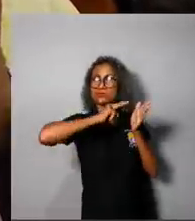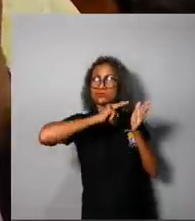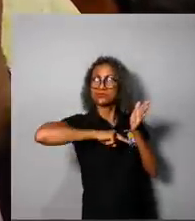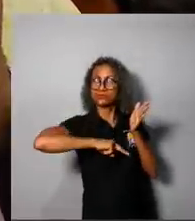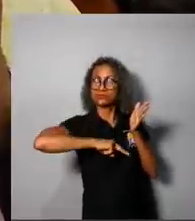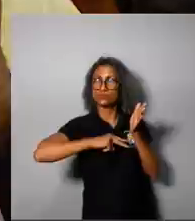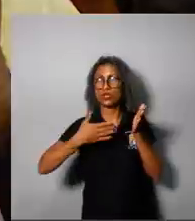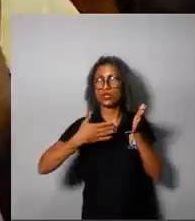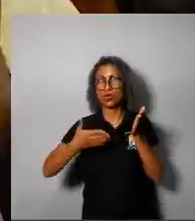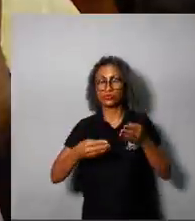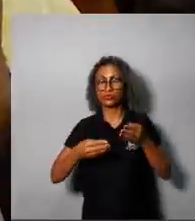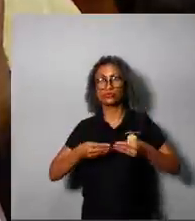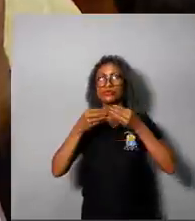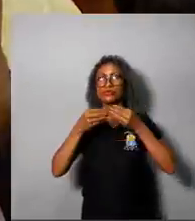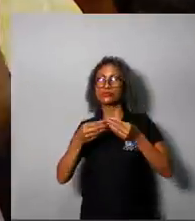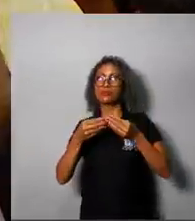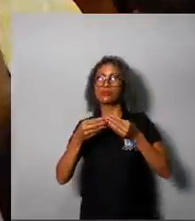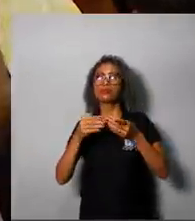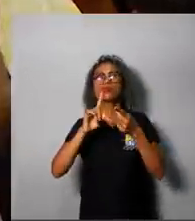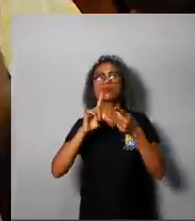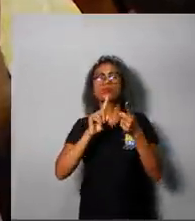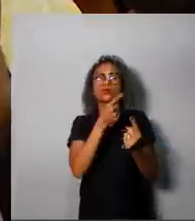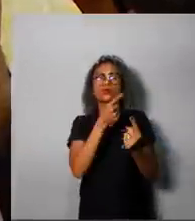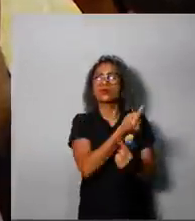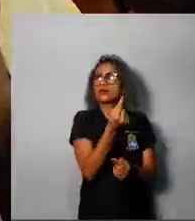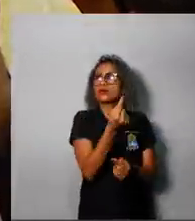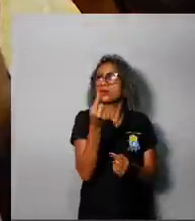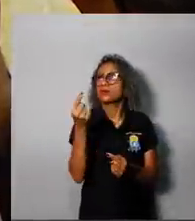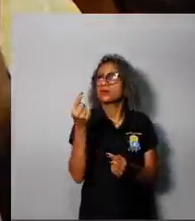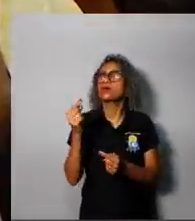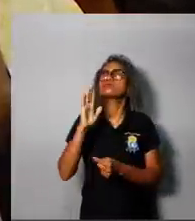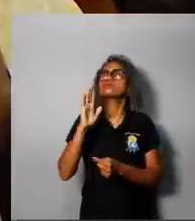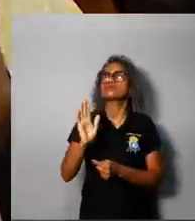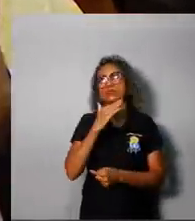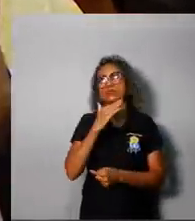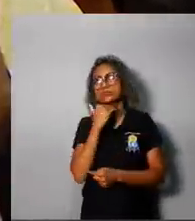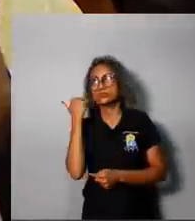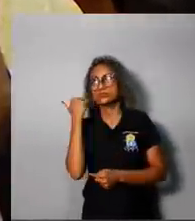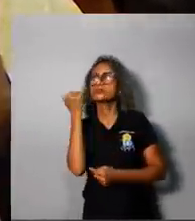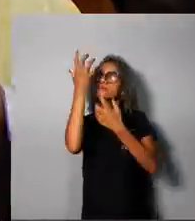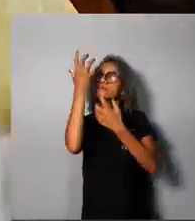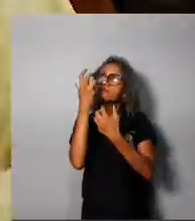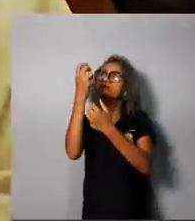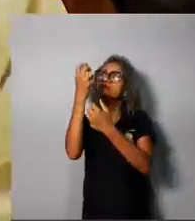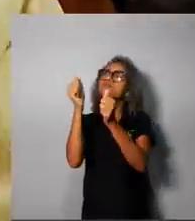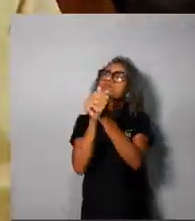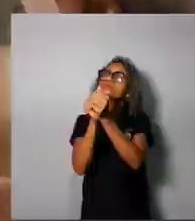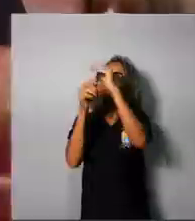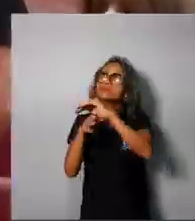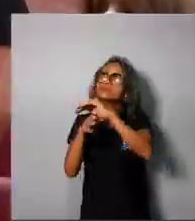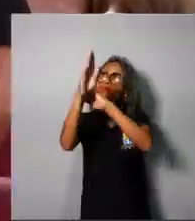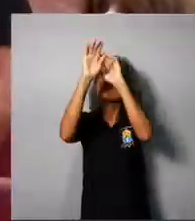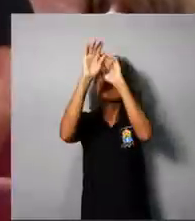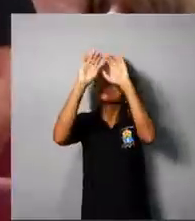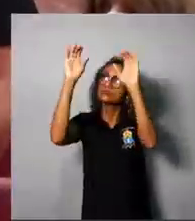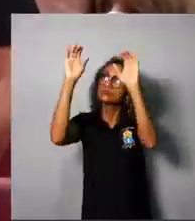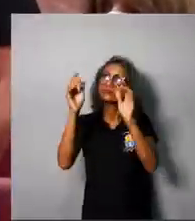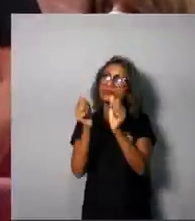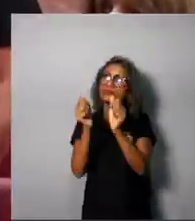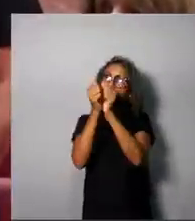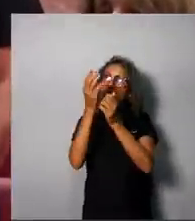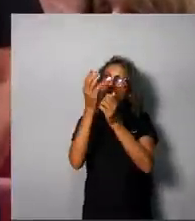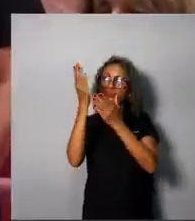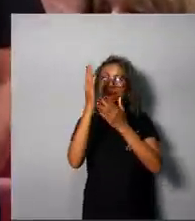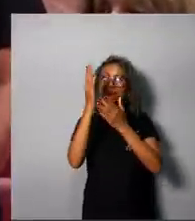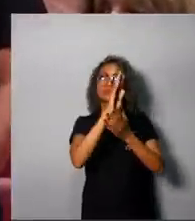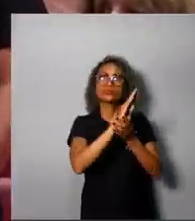e de todos os que partiram desta vida, acolhei-os junto a vós na luz da vossa face. Lembrai-vos, ó Pai,